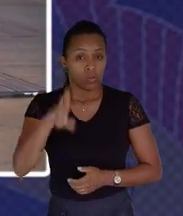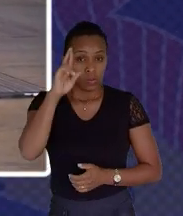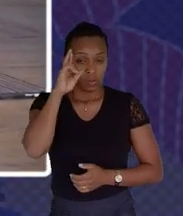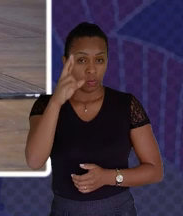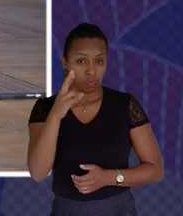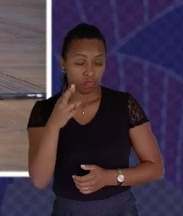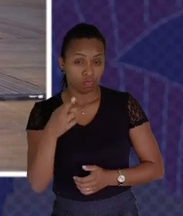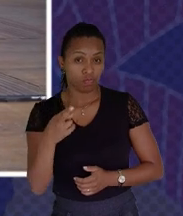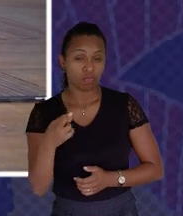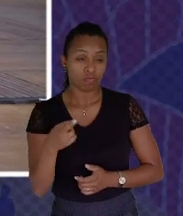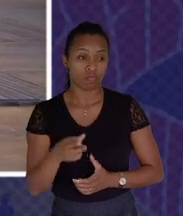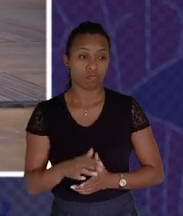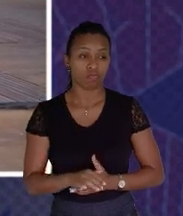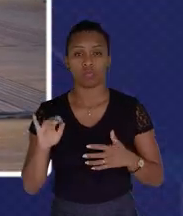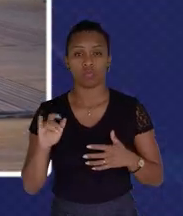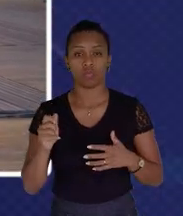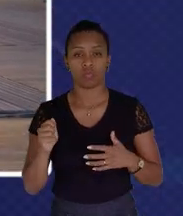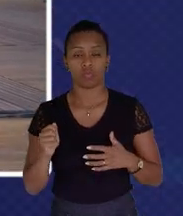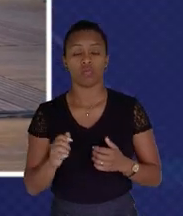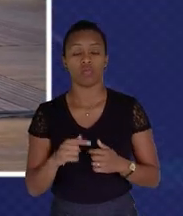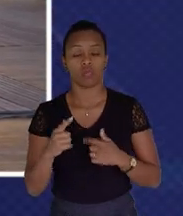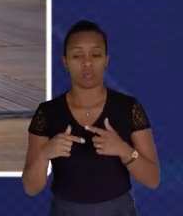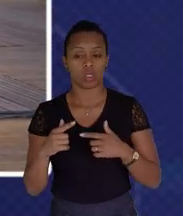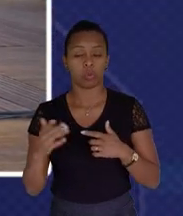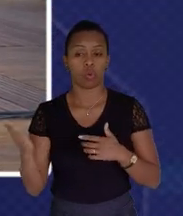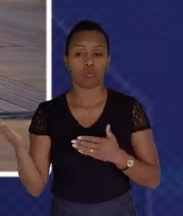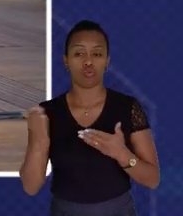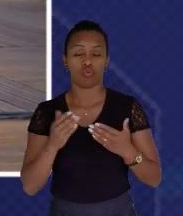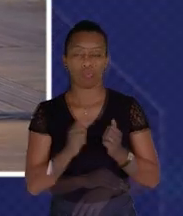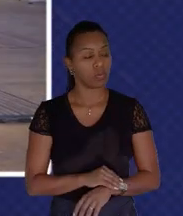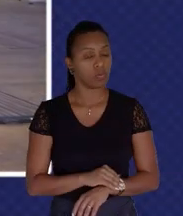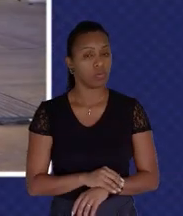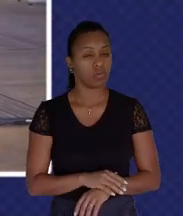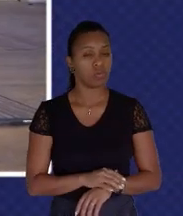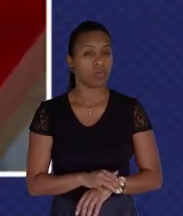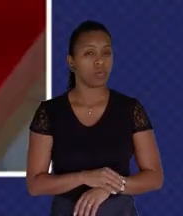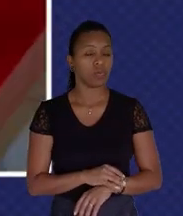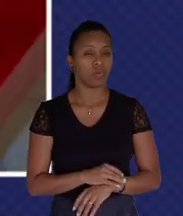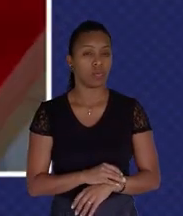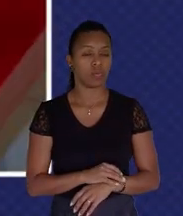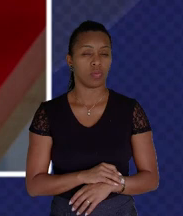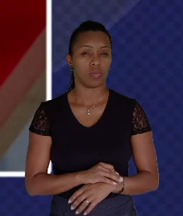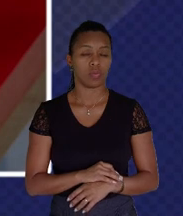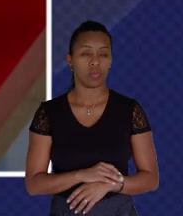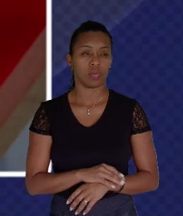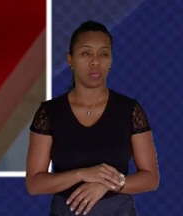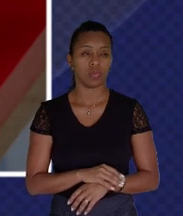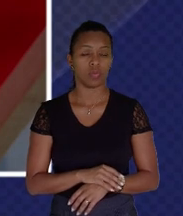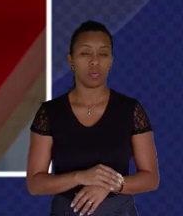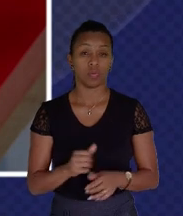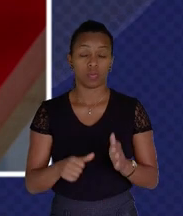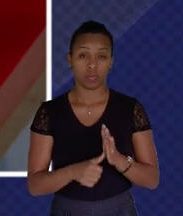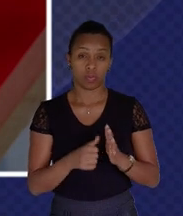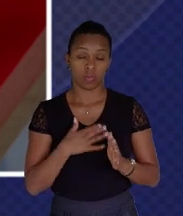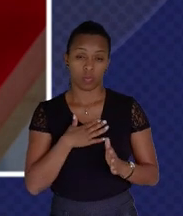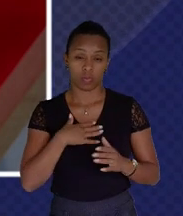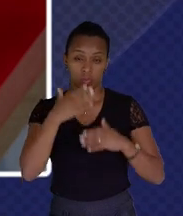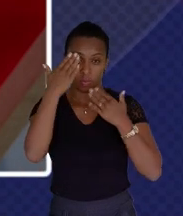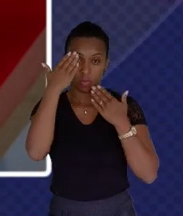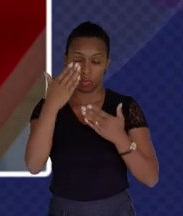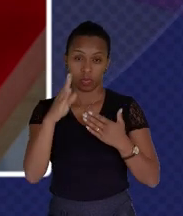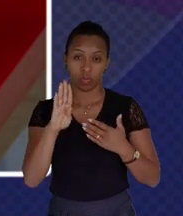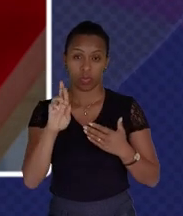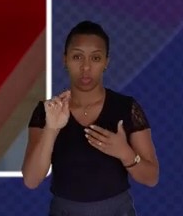da Universidade da Nigeria. então vamos começar com você, Mariane. Ok, primeiro de tudo, eu gostaria de agradecer a Bruna e a todos os